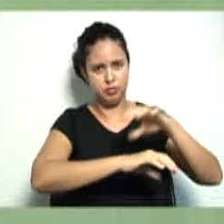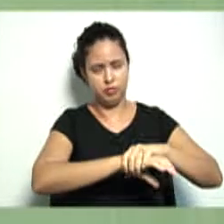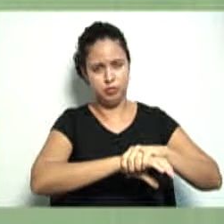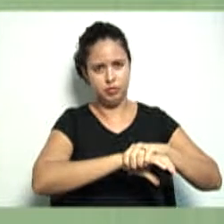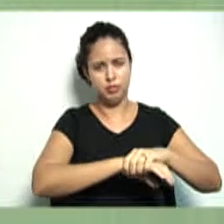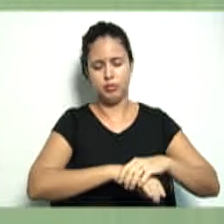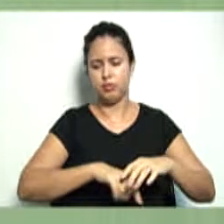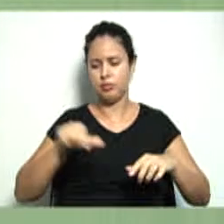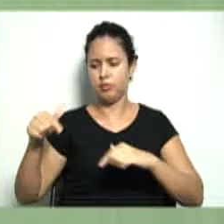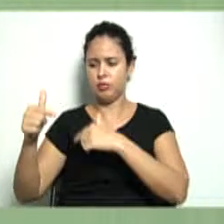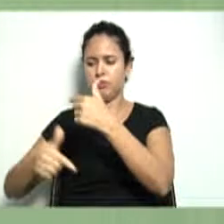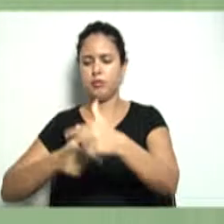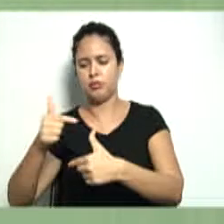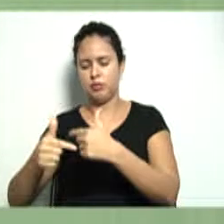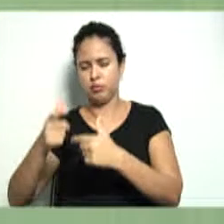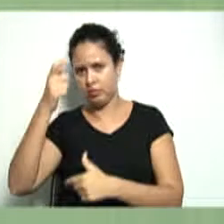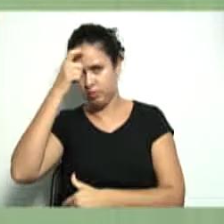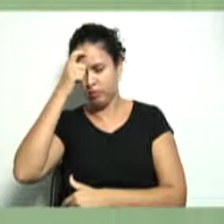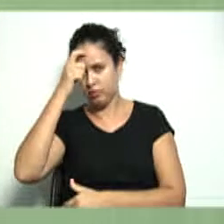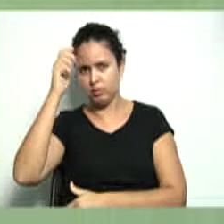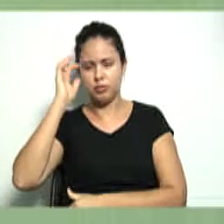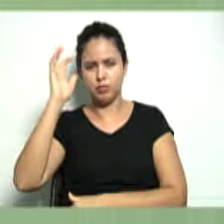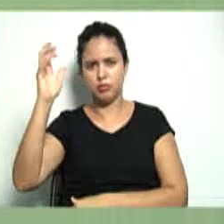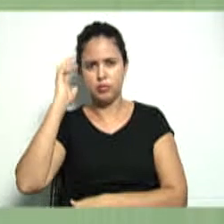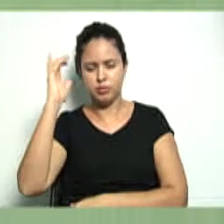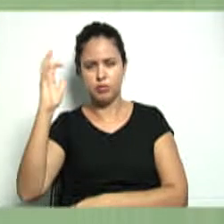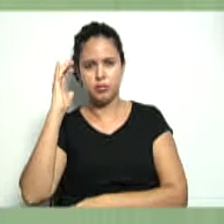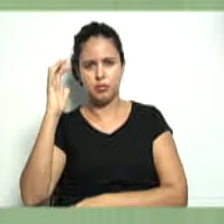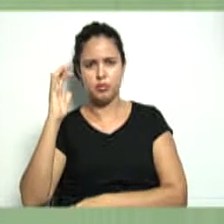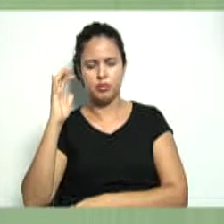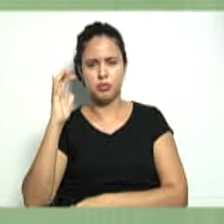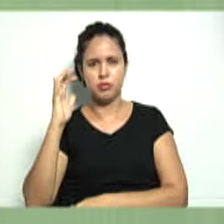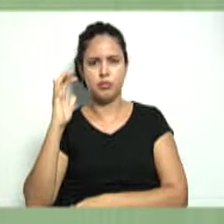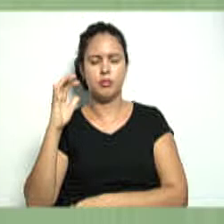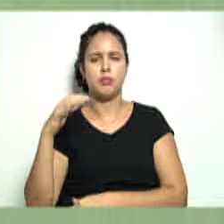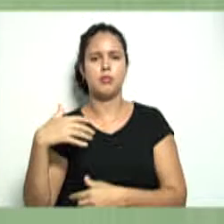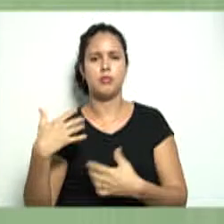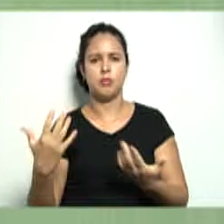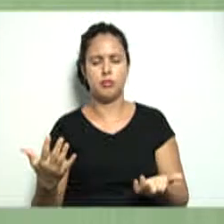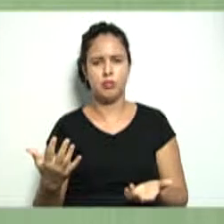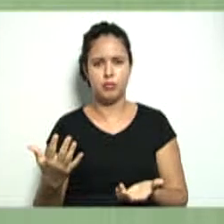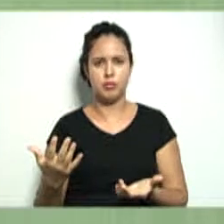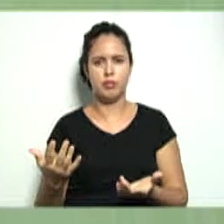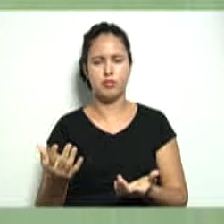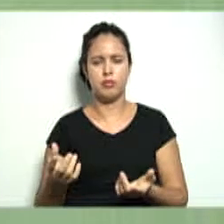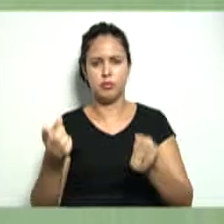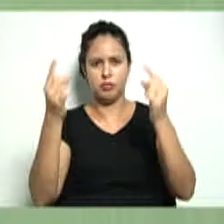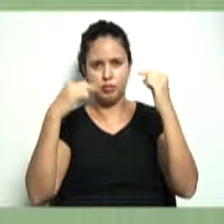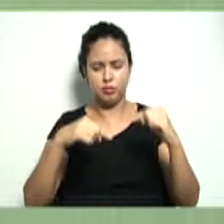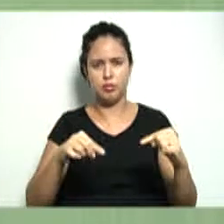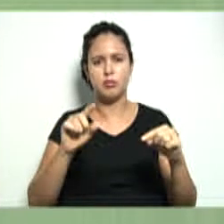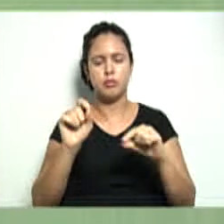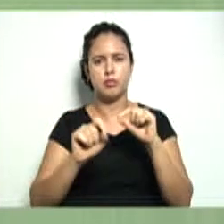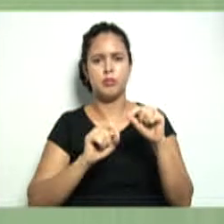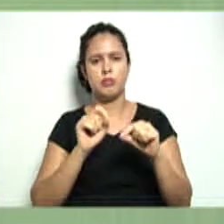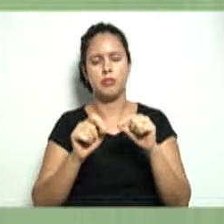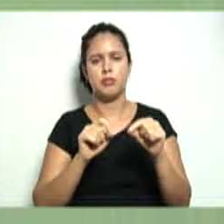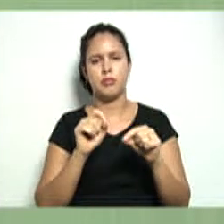e trabalho intelectual. Aqui a letra V. Professor, a segunda, qual é?